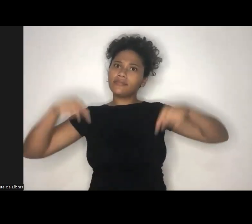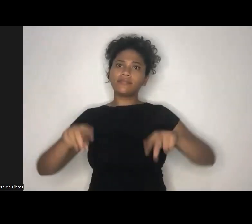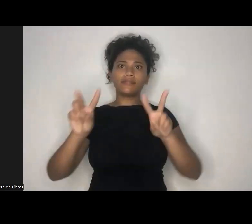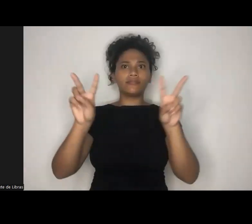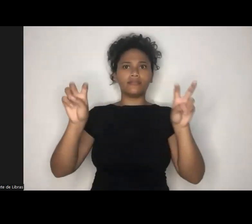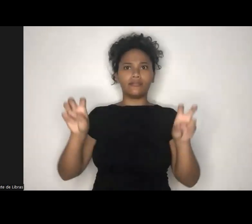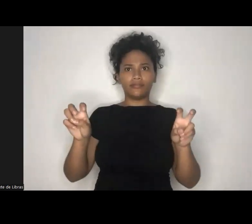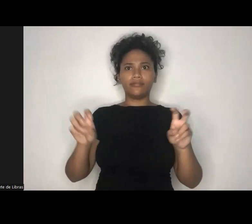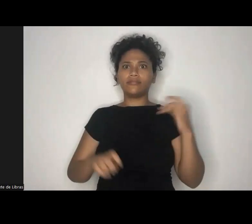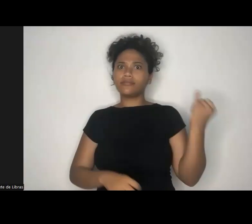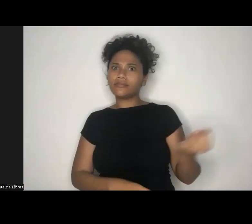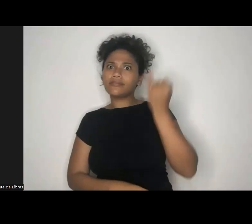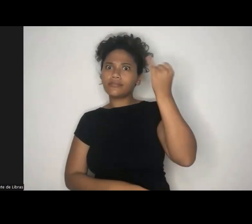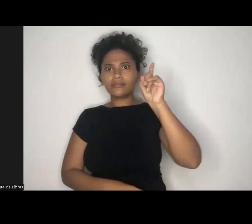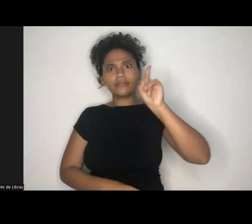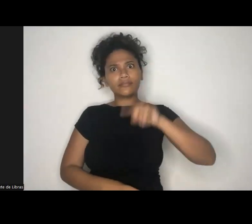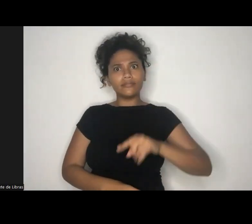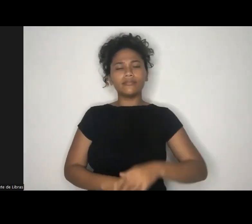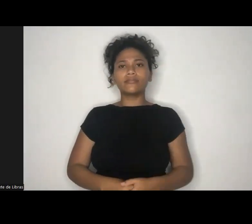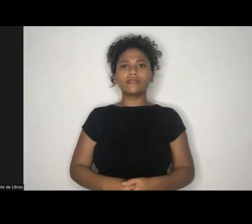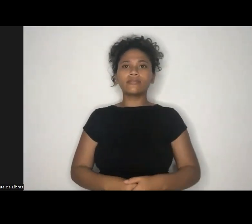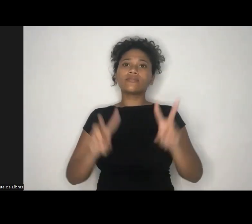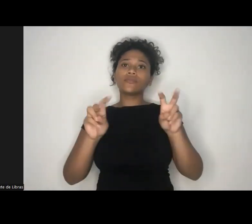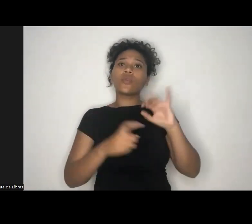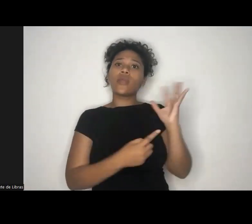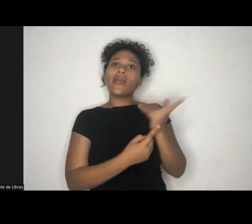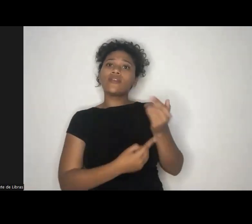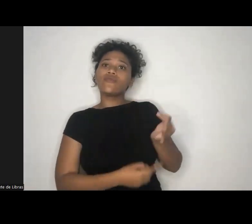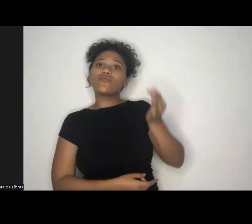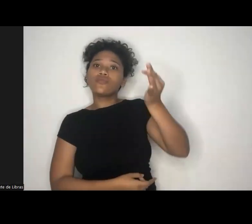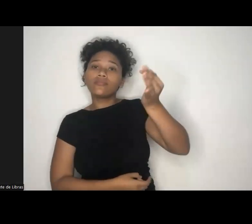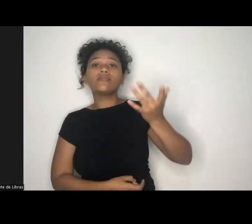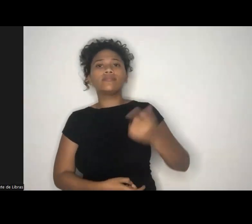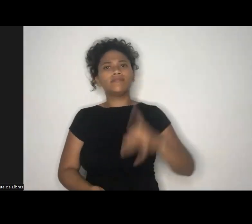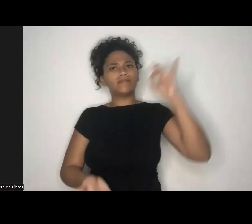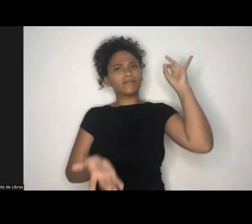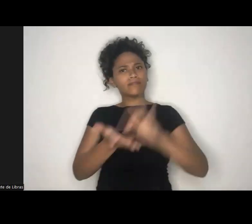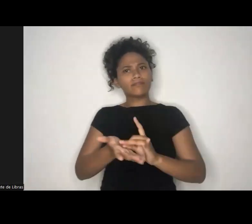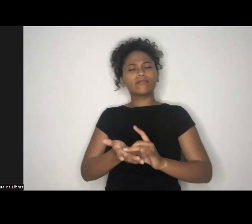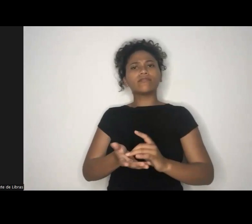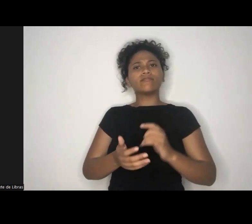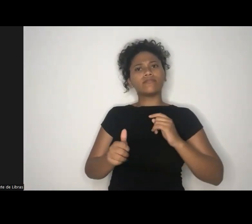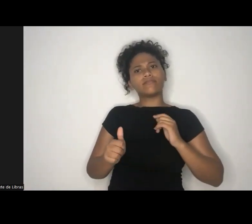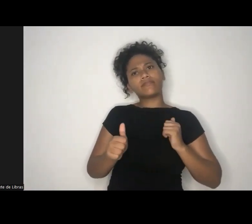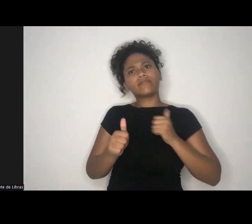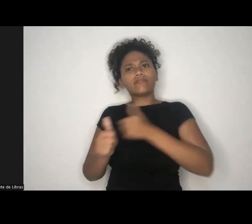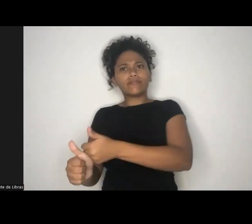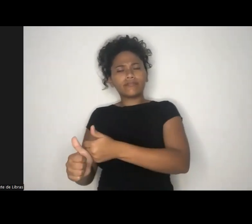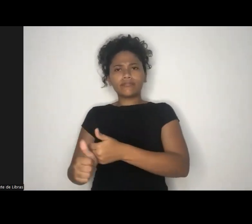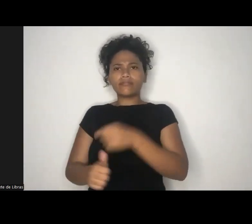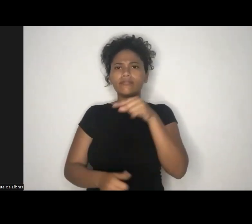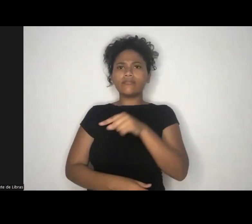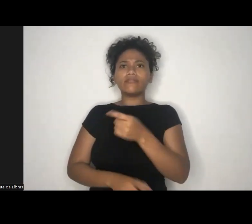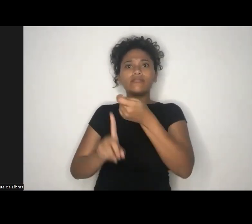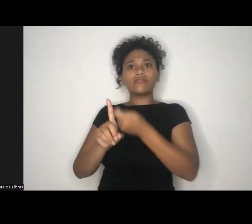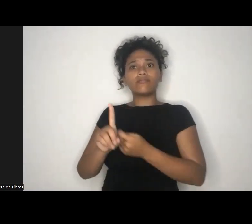tão relevante né que é o arte do amanhã e realmente ter acompanhado esse esse um